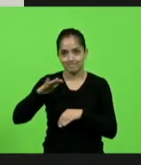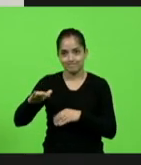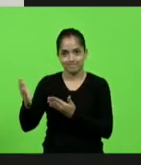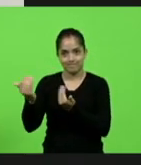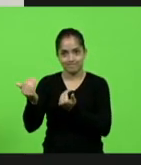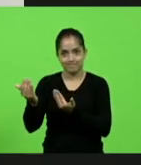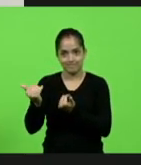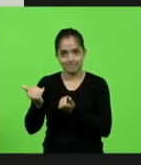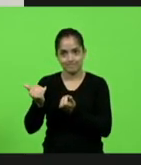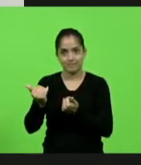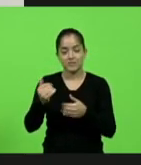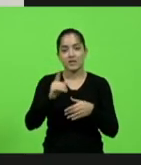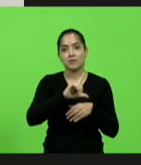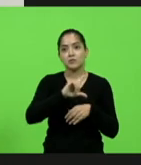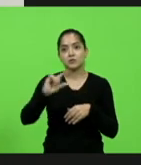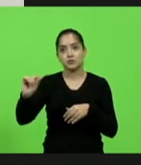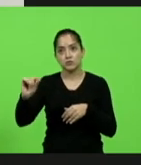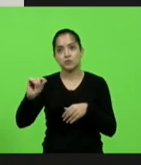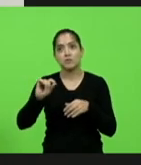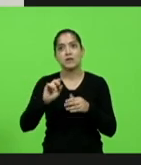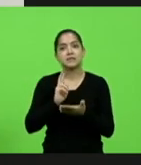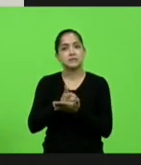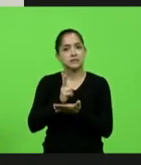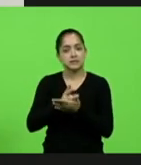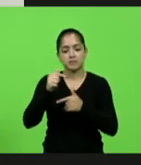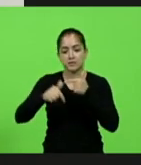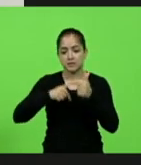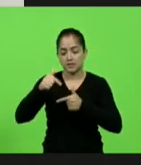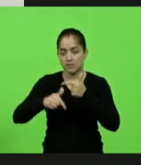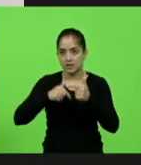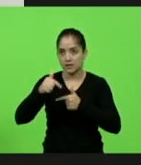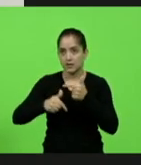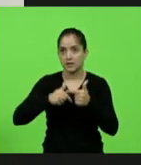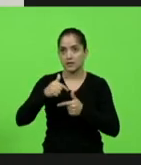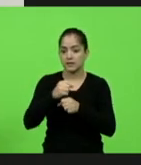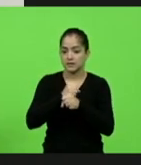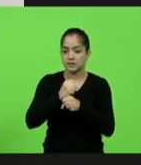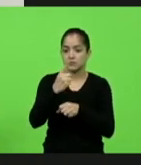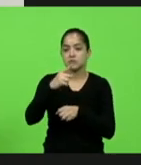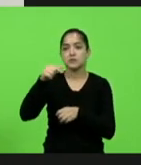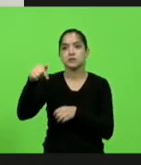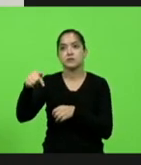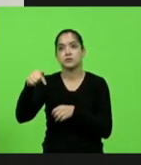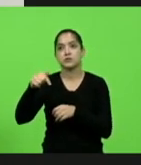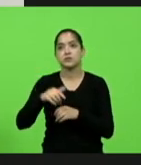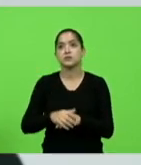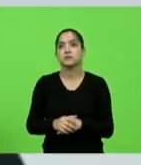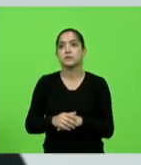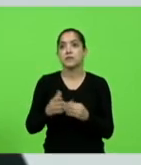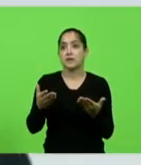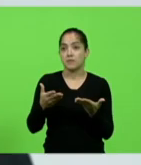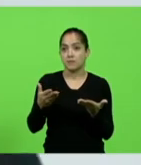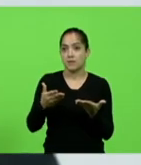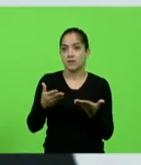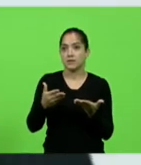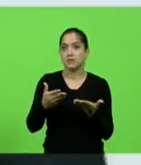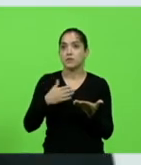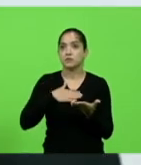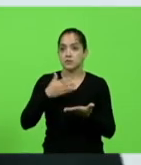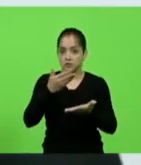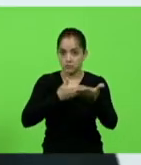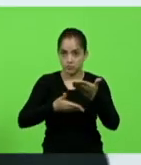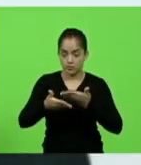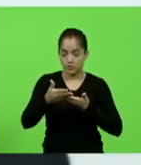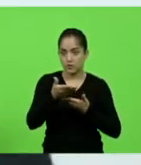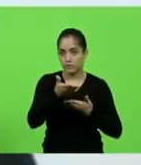saí de Itajaí, sempre trabalhei na infância, nesses últimos 17 anos de carreira. Bem, eu gostaria de compartilhar com os